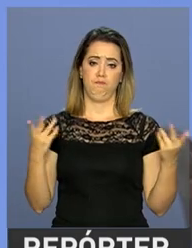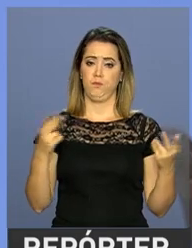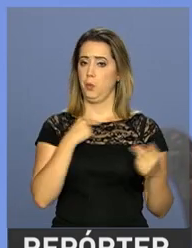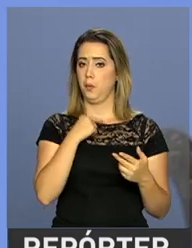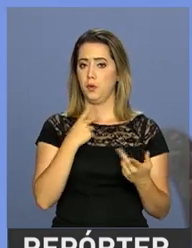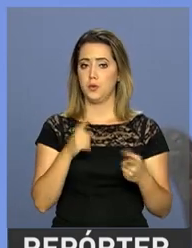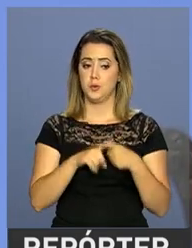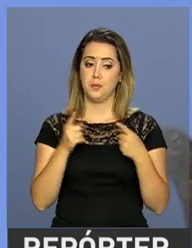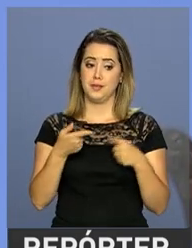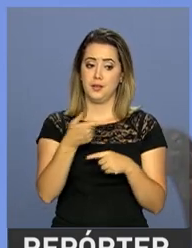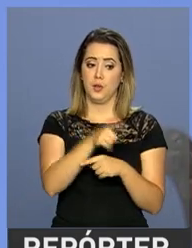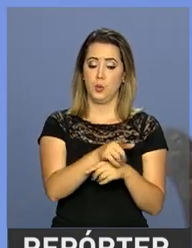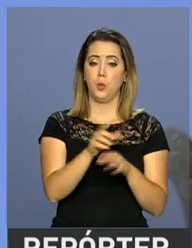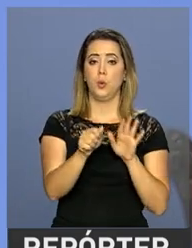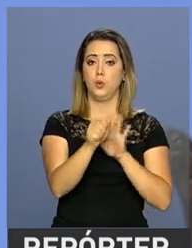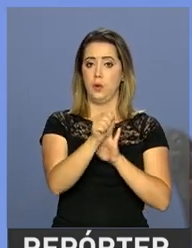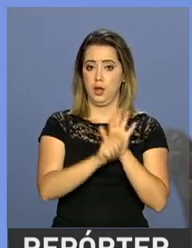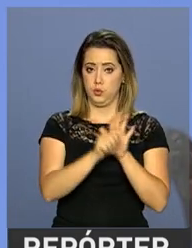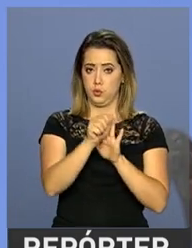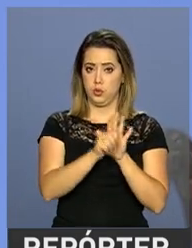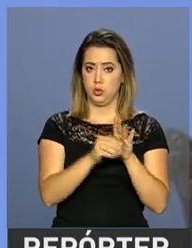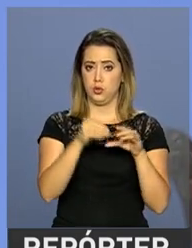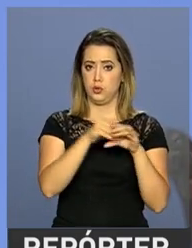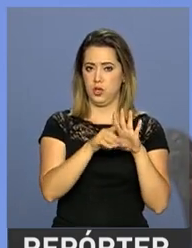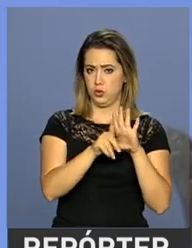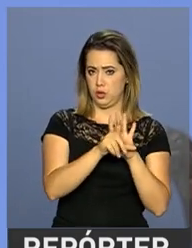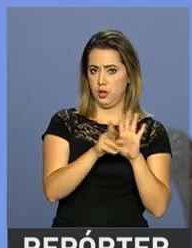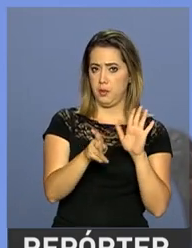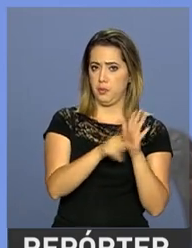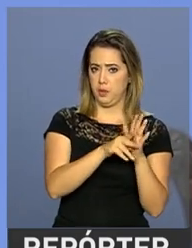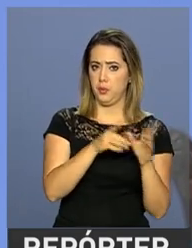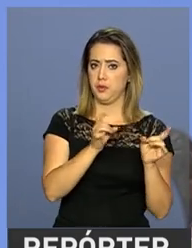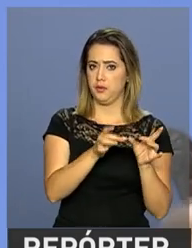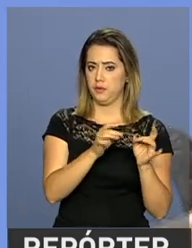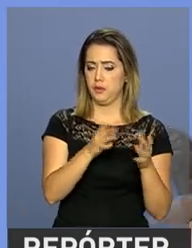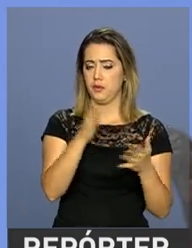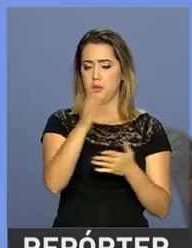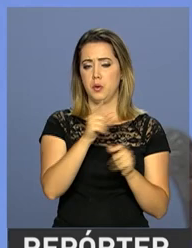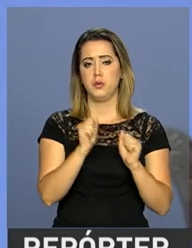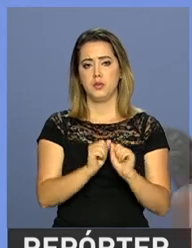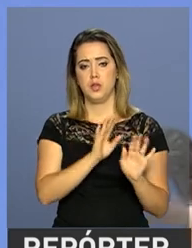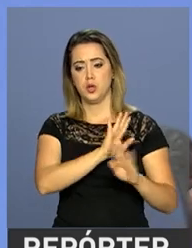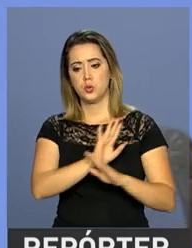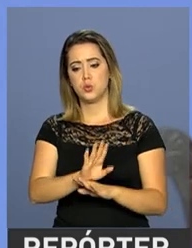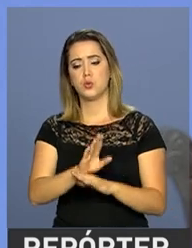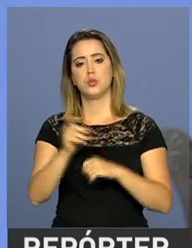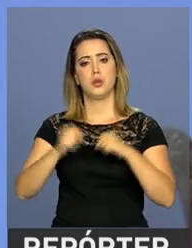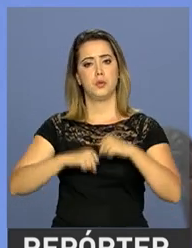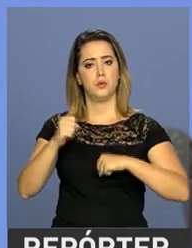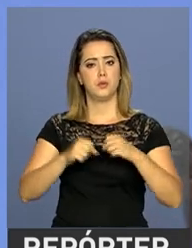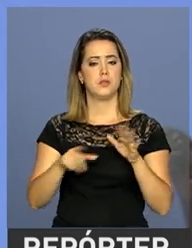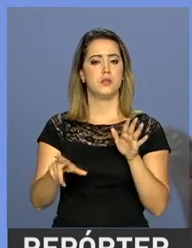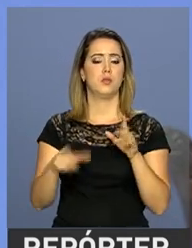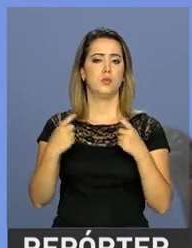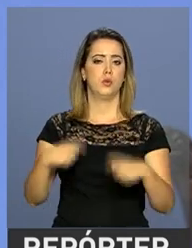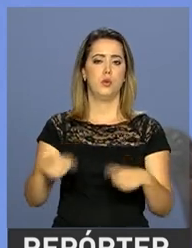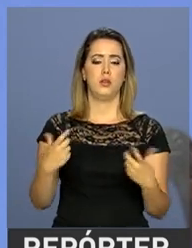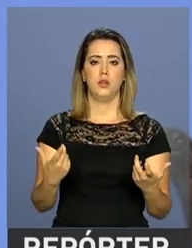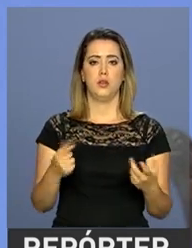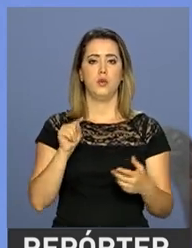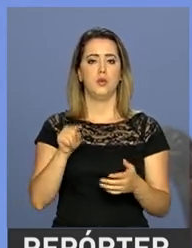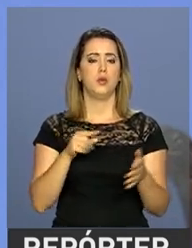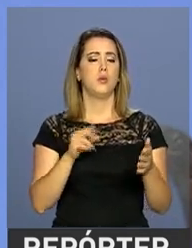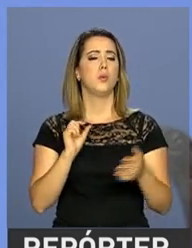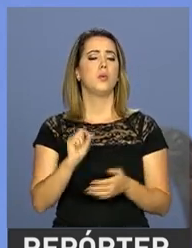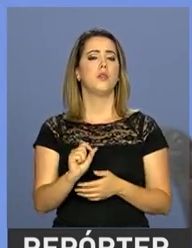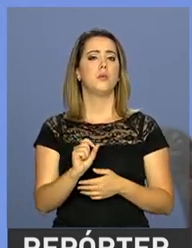3 permite explicitamente que você dê subsídios à produção local. Então, o que está em questão aí é o